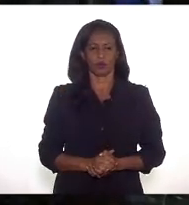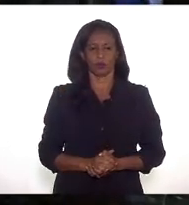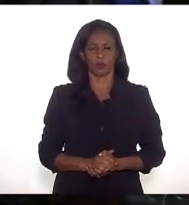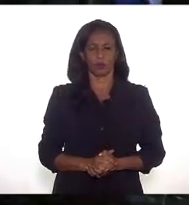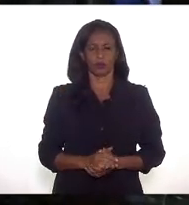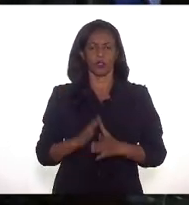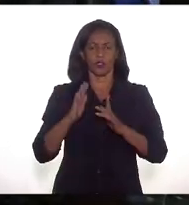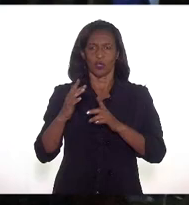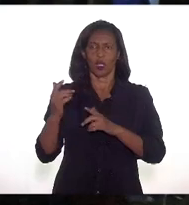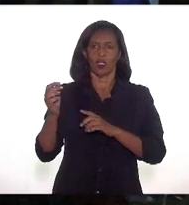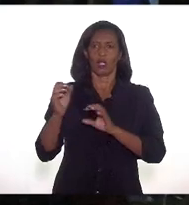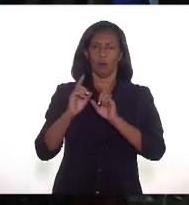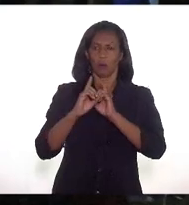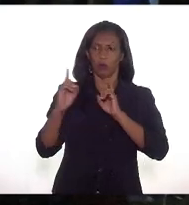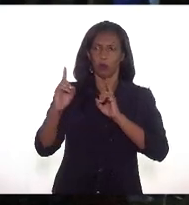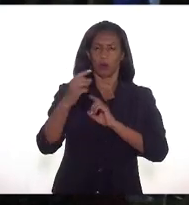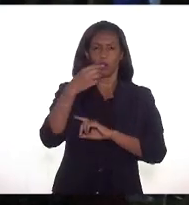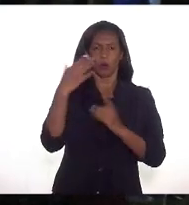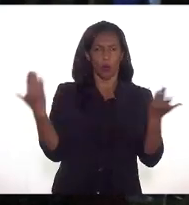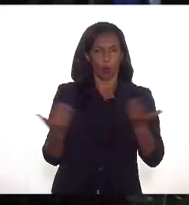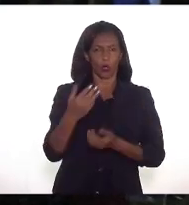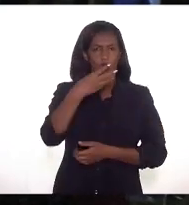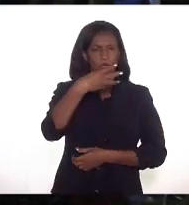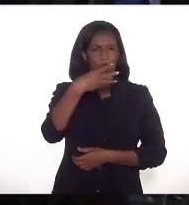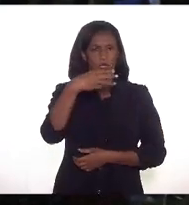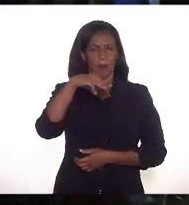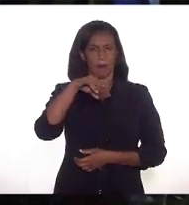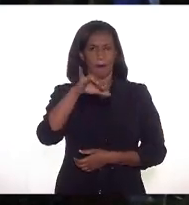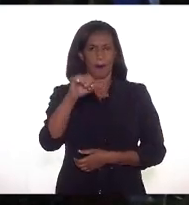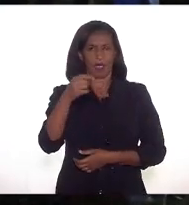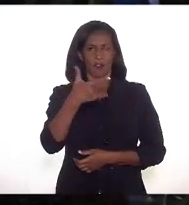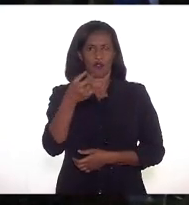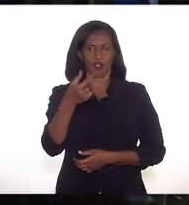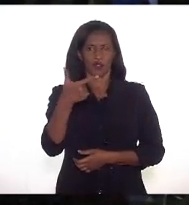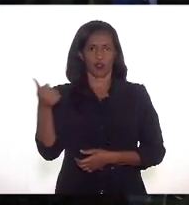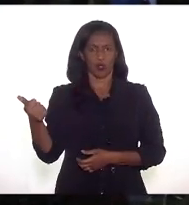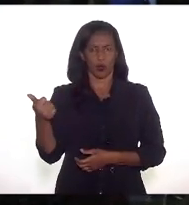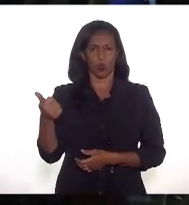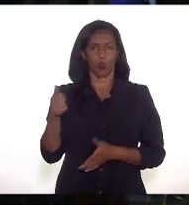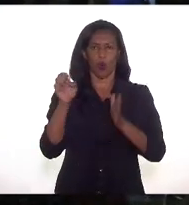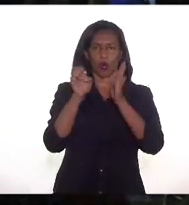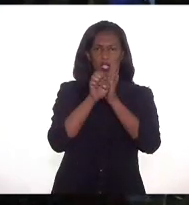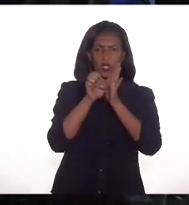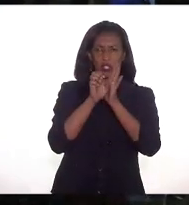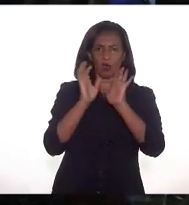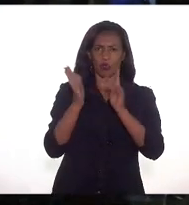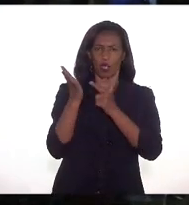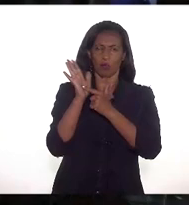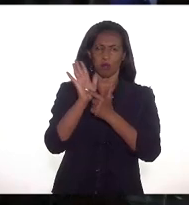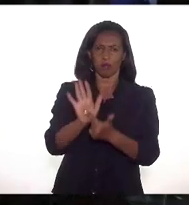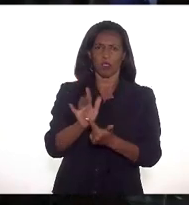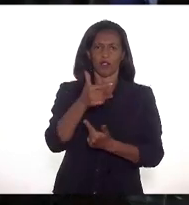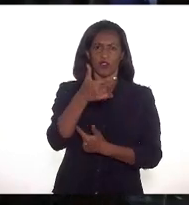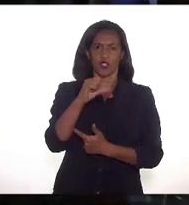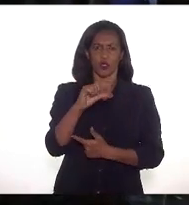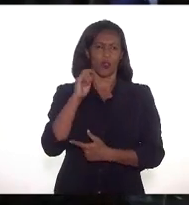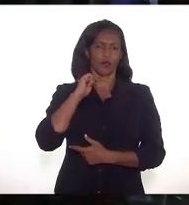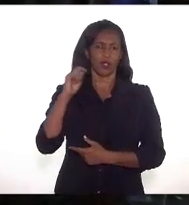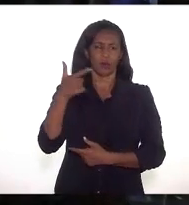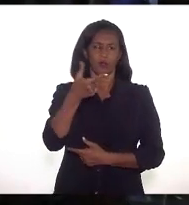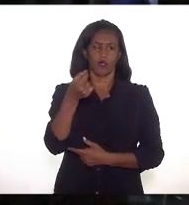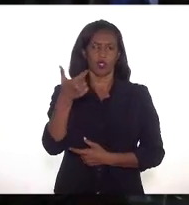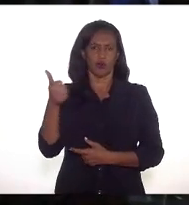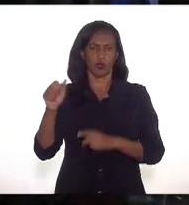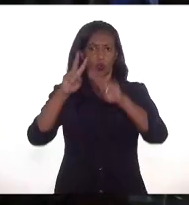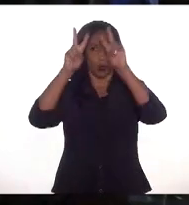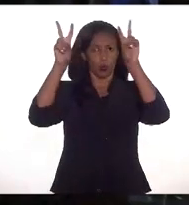devidamente convocada para o dia 3 de maio de 2021, conforme edital publicado no dia 29 de abril de 2021, com o